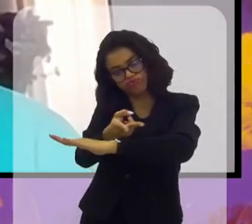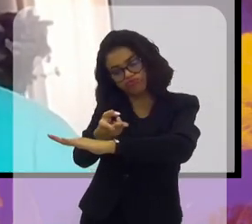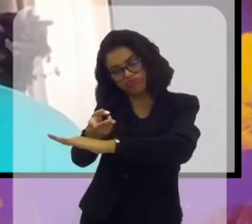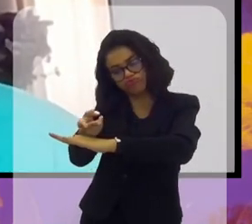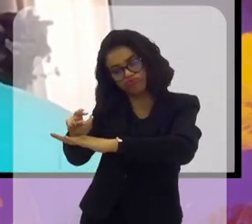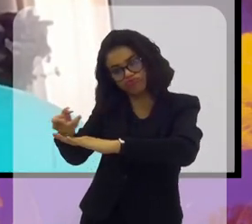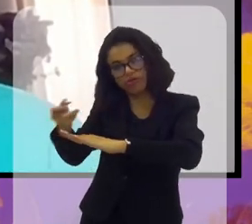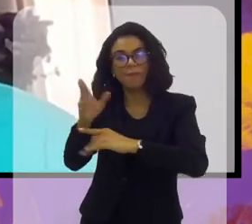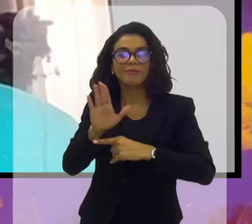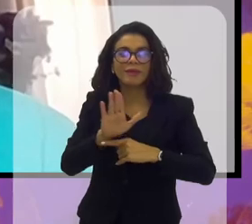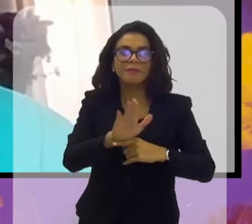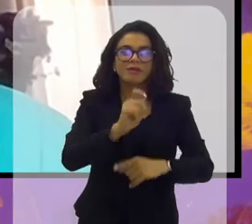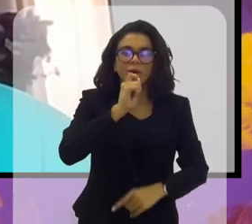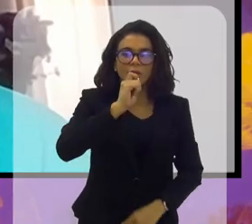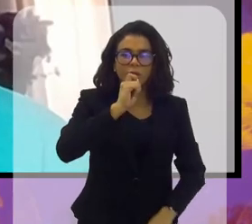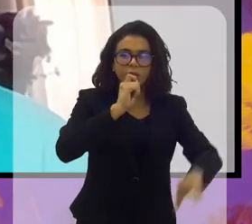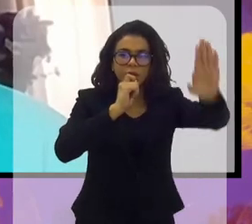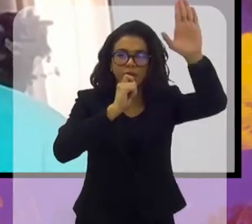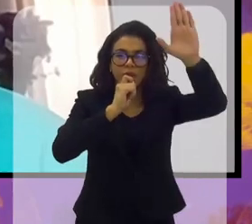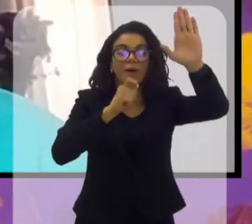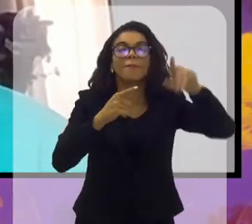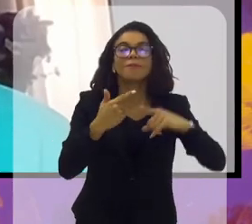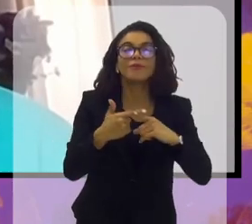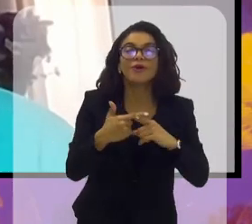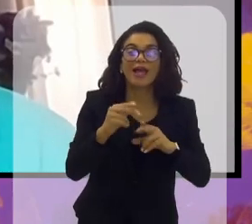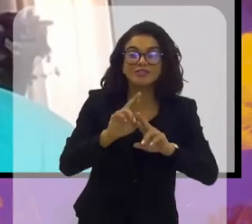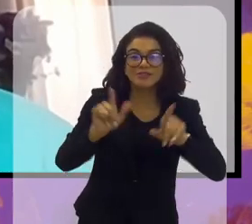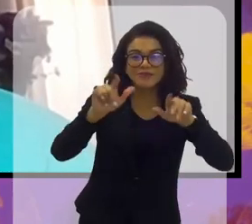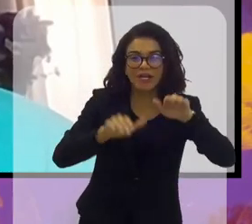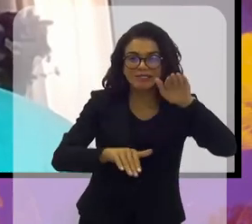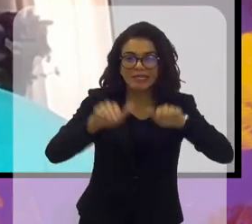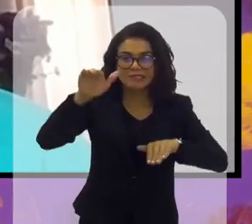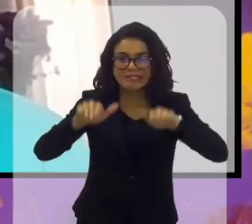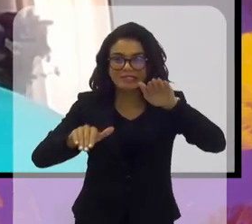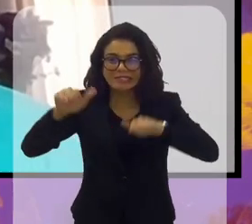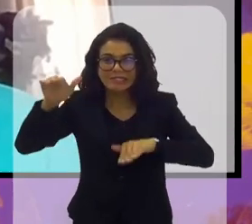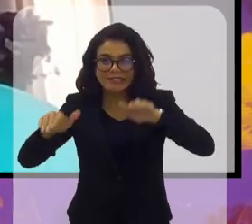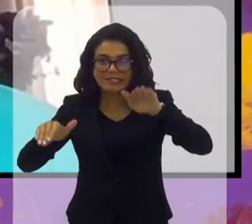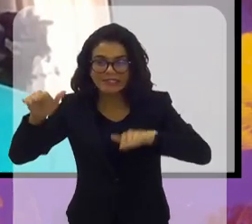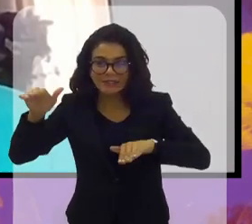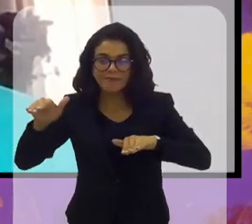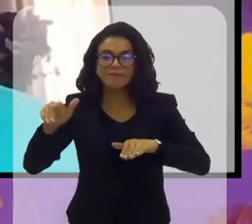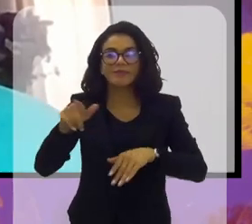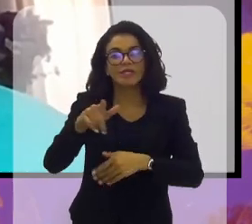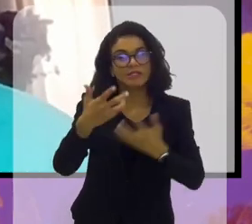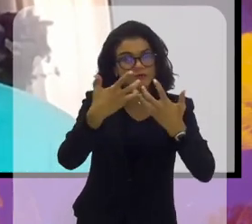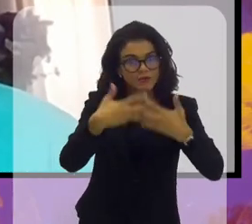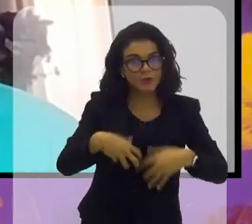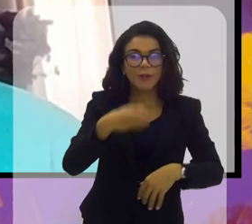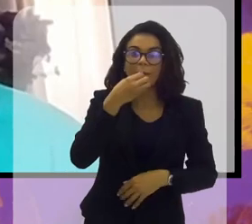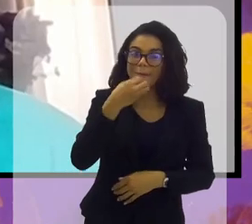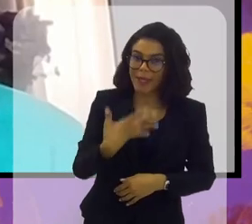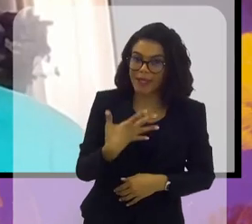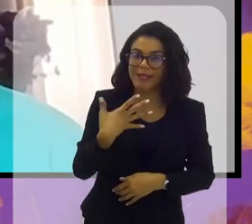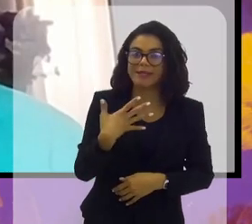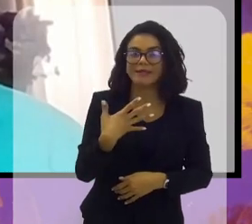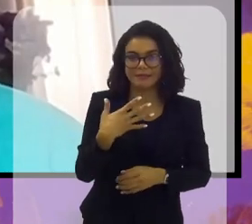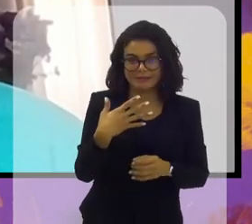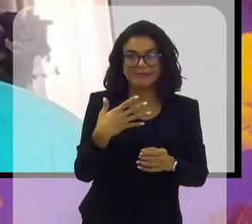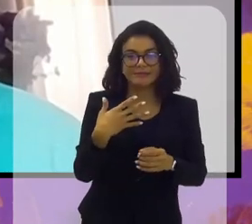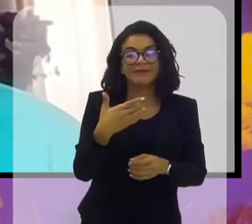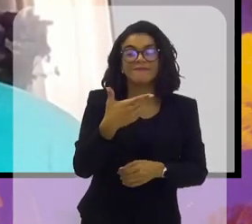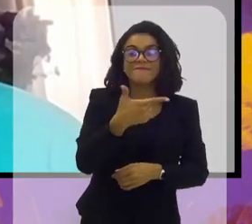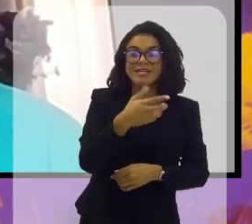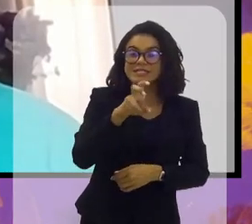você consiga, inclusive, ajudar a arbitragem, se há impedimento ou não, por causa da diferença de cor. Mas volto a repetir: isso funciona